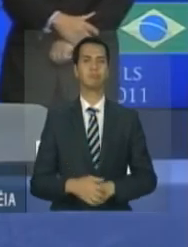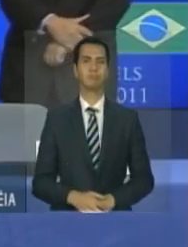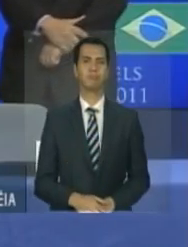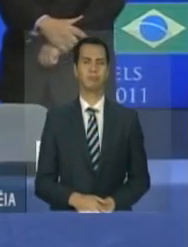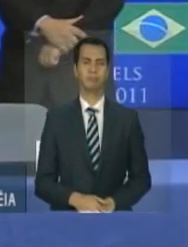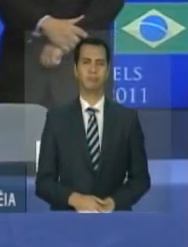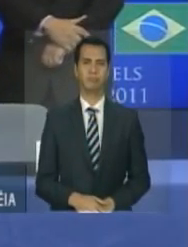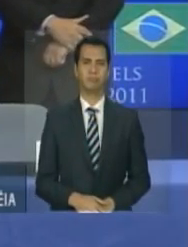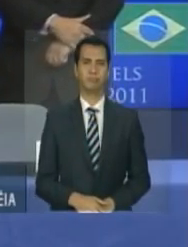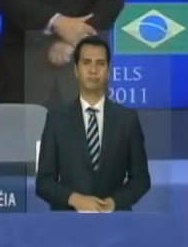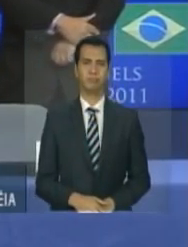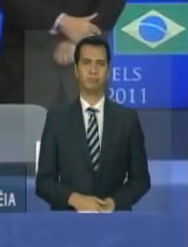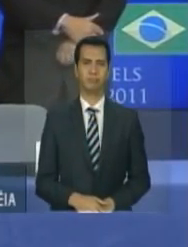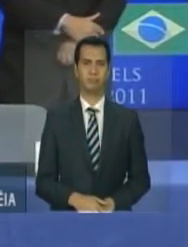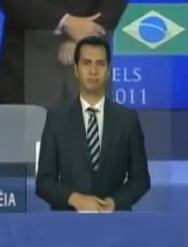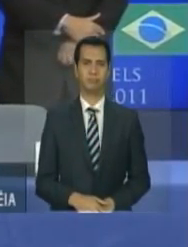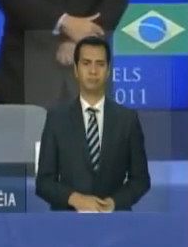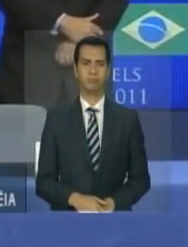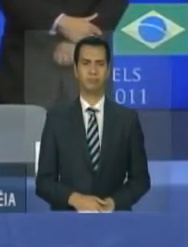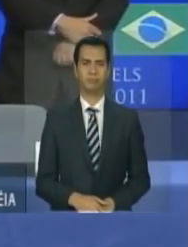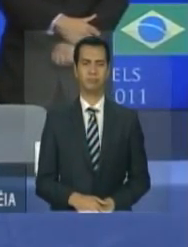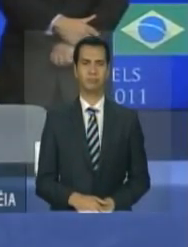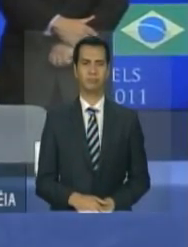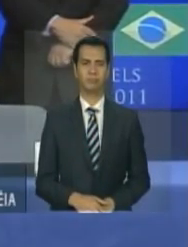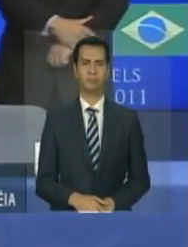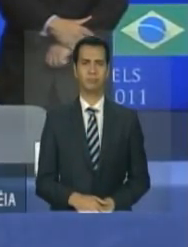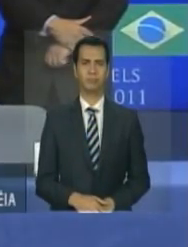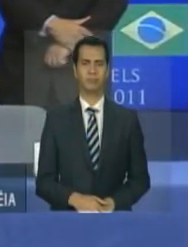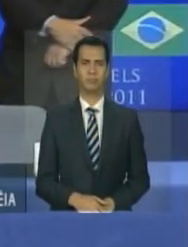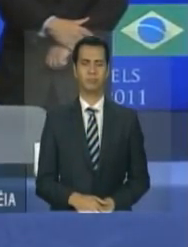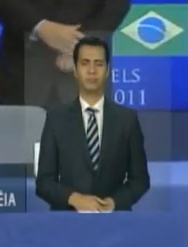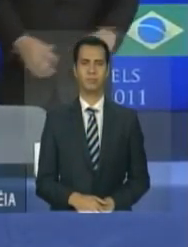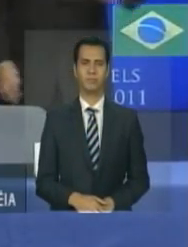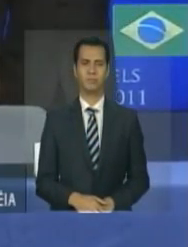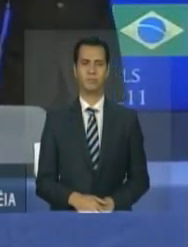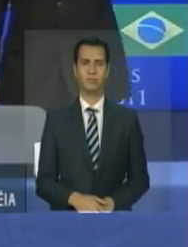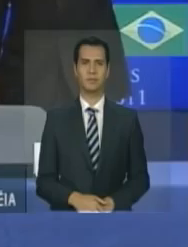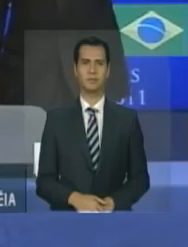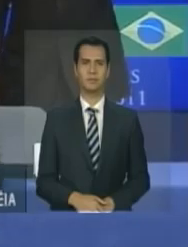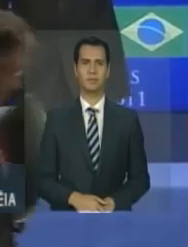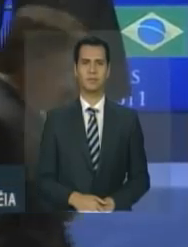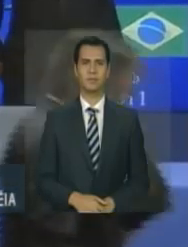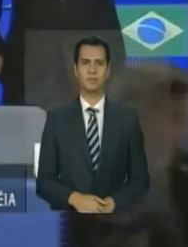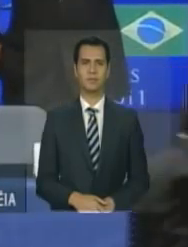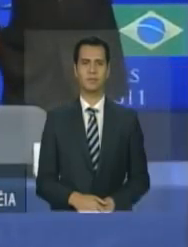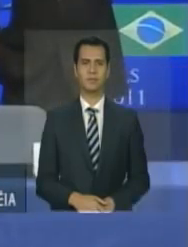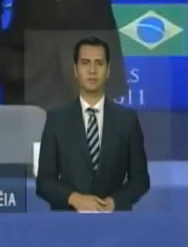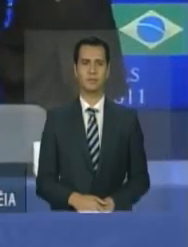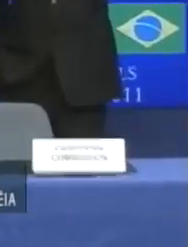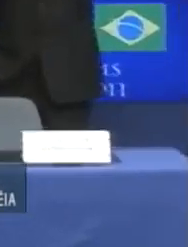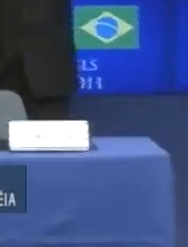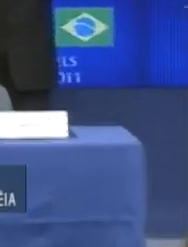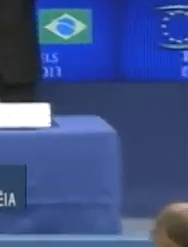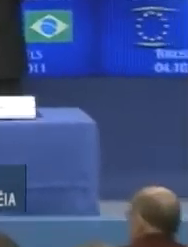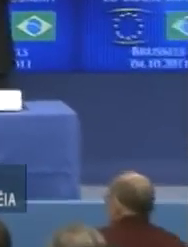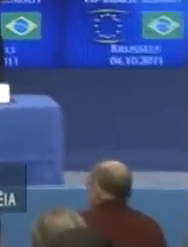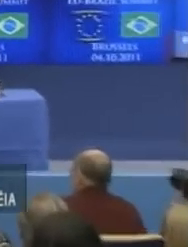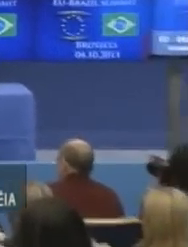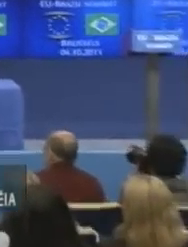O cumprimento, a troca de pastas entre os acordos. A presidenta Dilma Rousseff